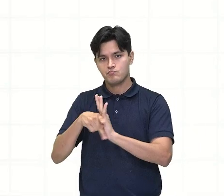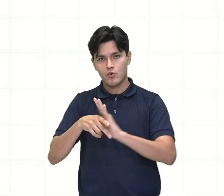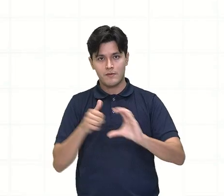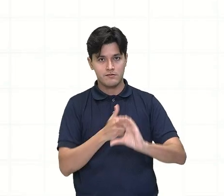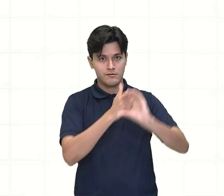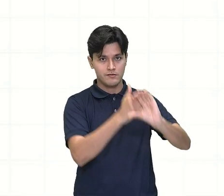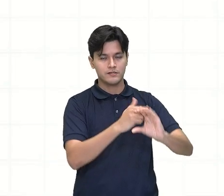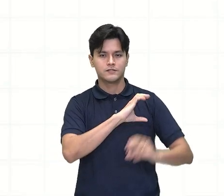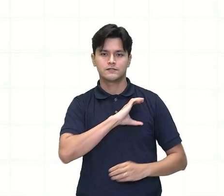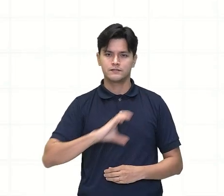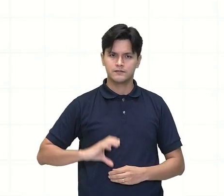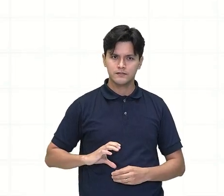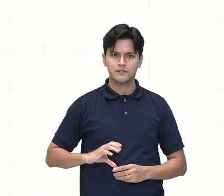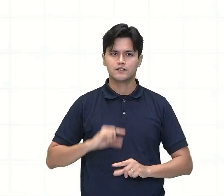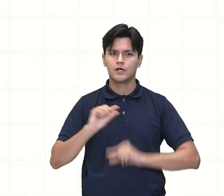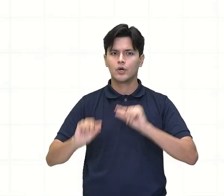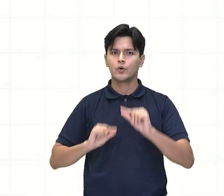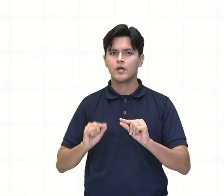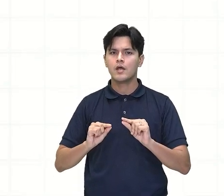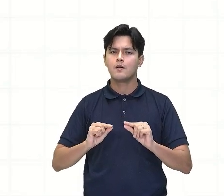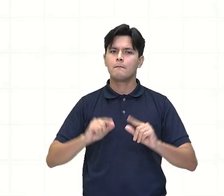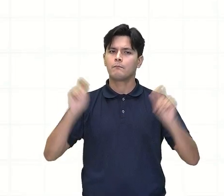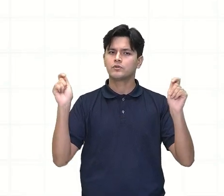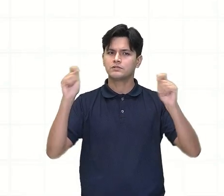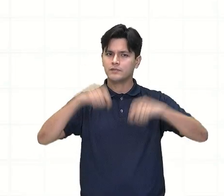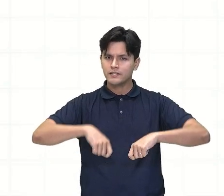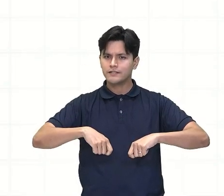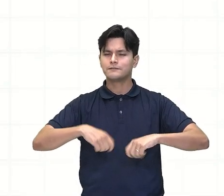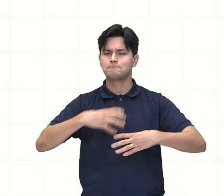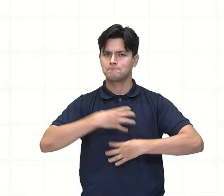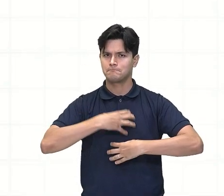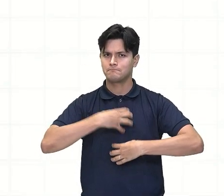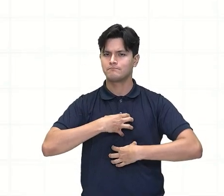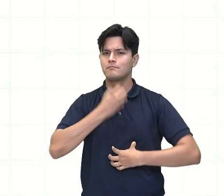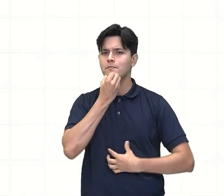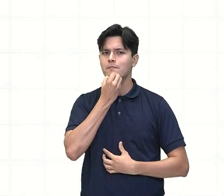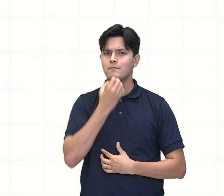luto, através da crença da vida após a morte e da comunhão com Deus.